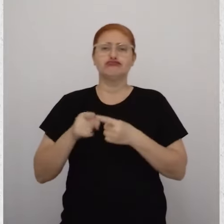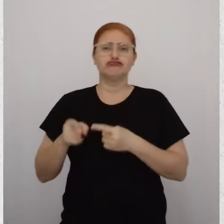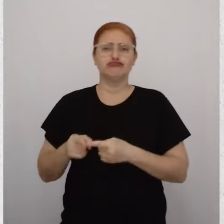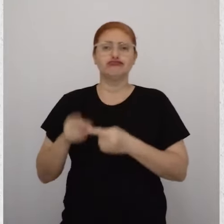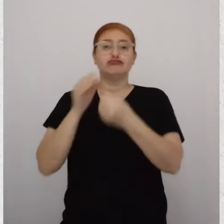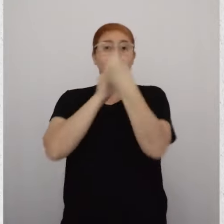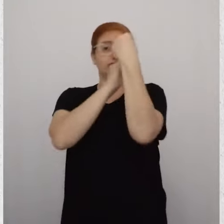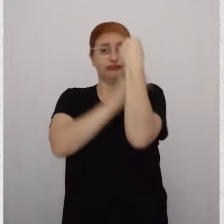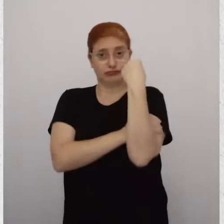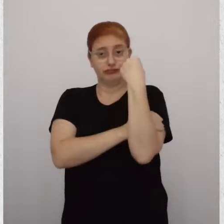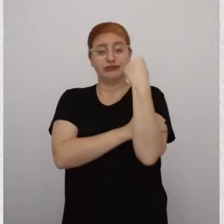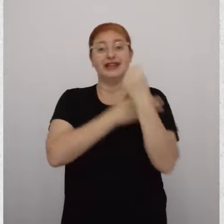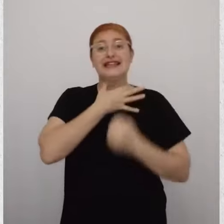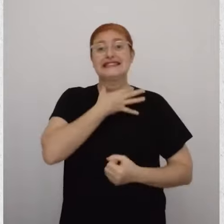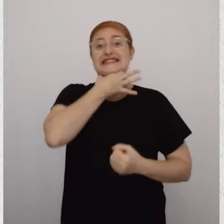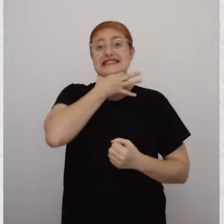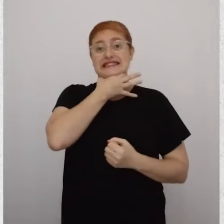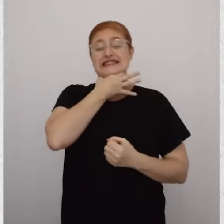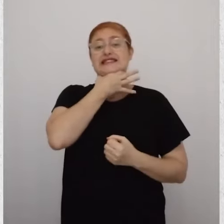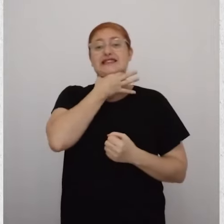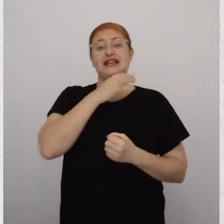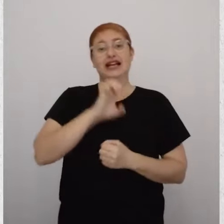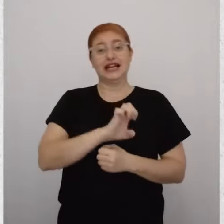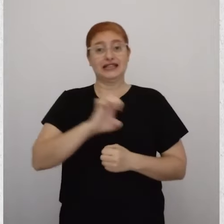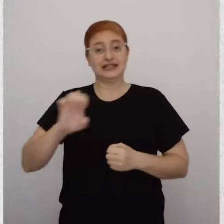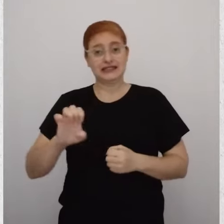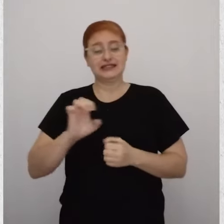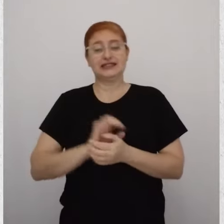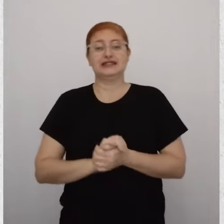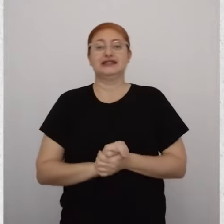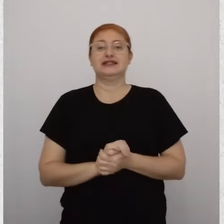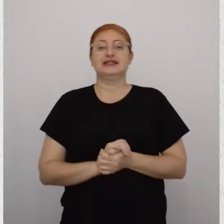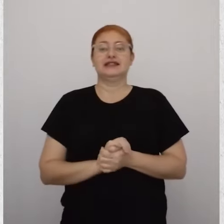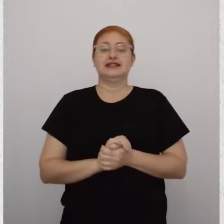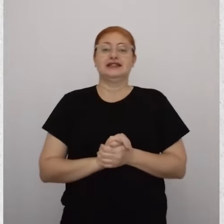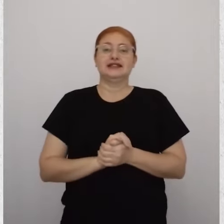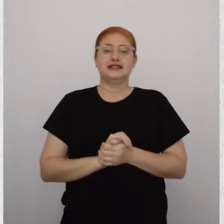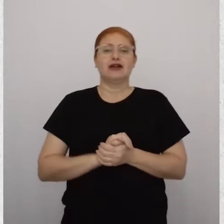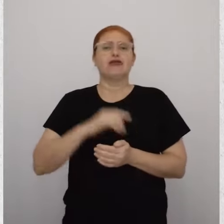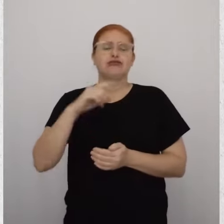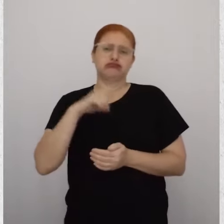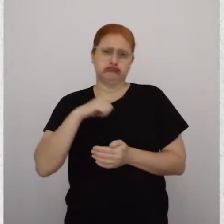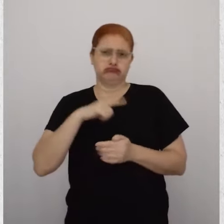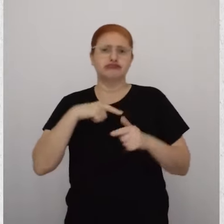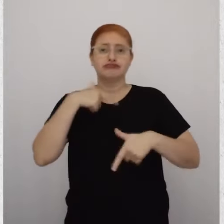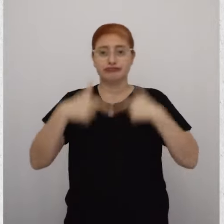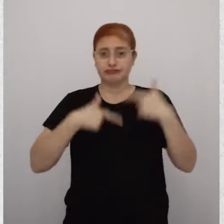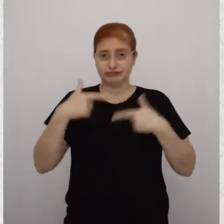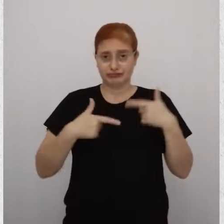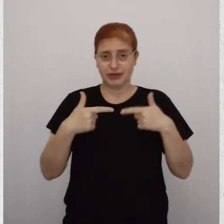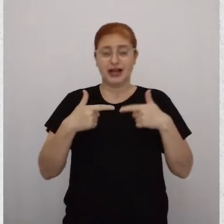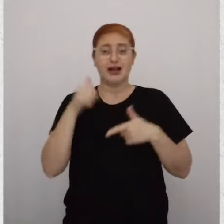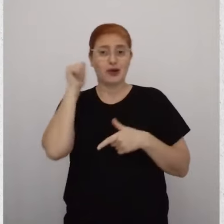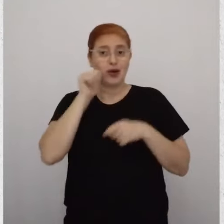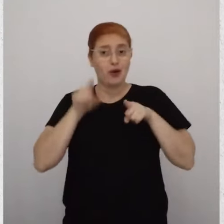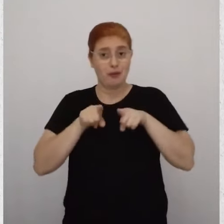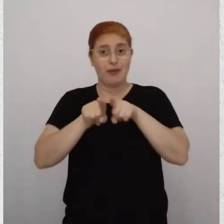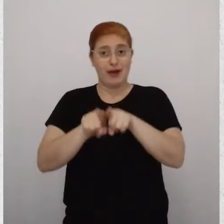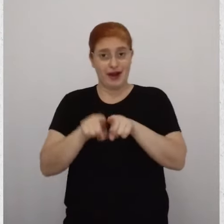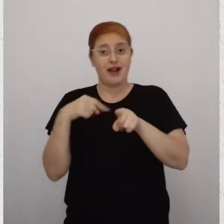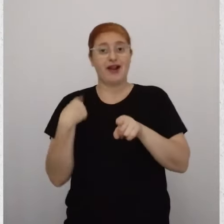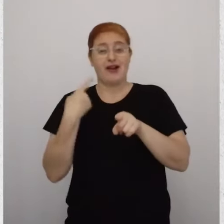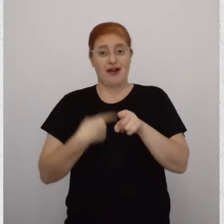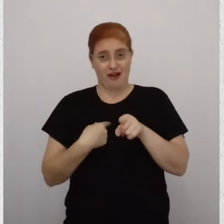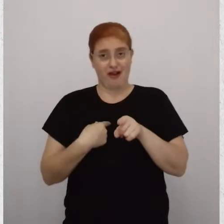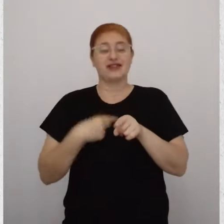feminismos e a crise da esquerda. A gente vai partir do trabalho de uma companheira nossa da universidade, da